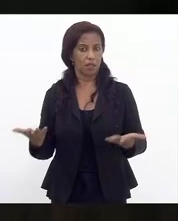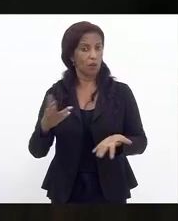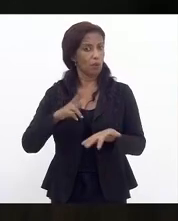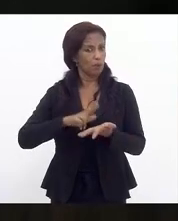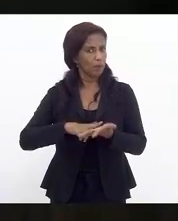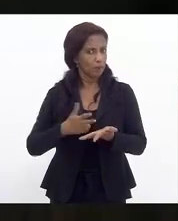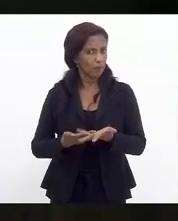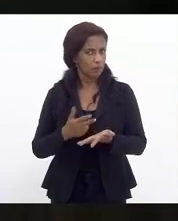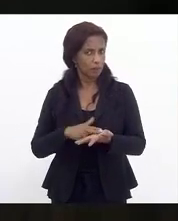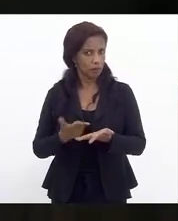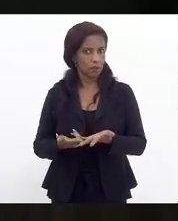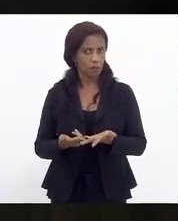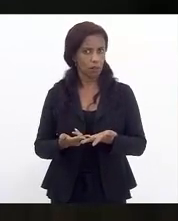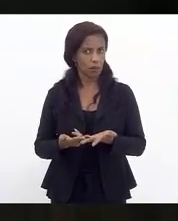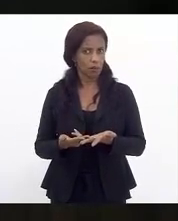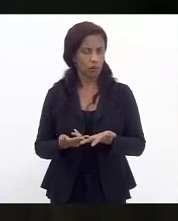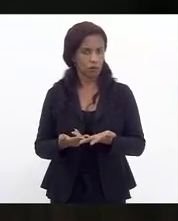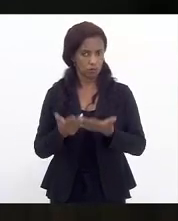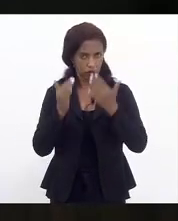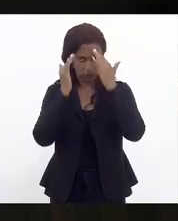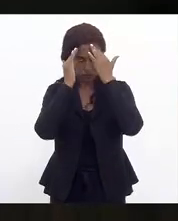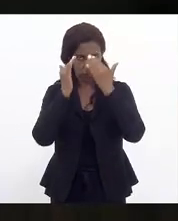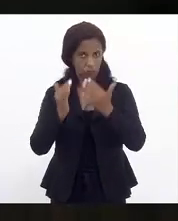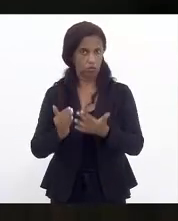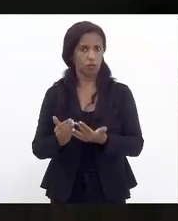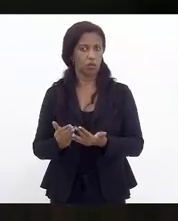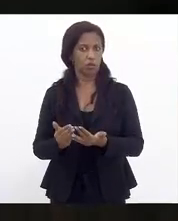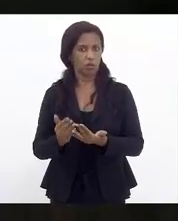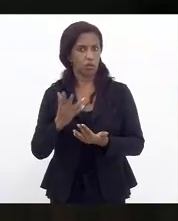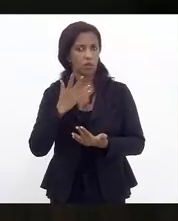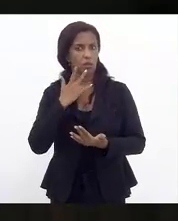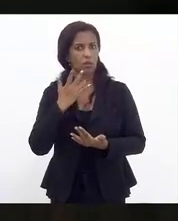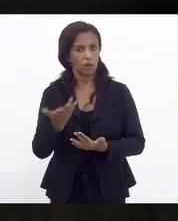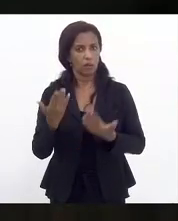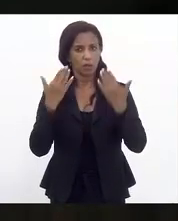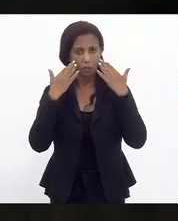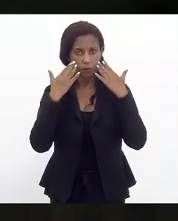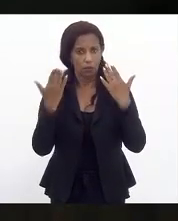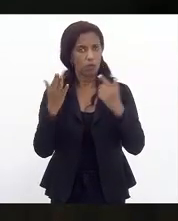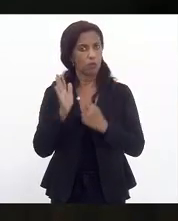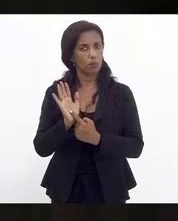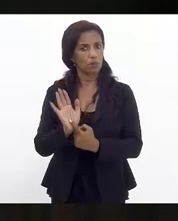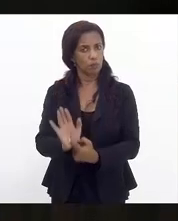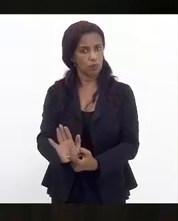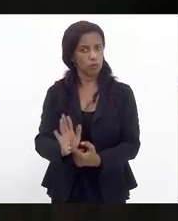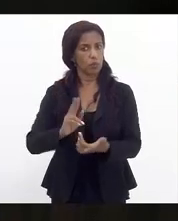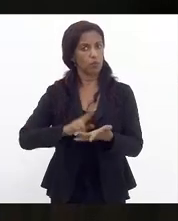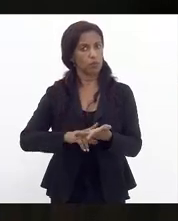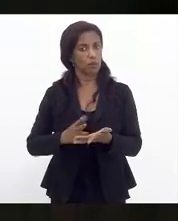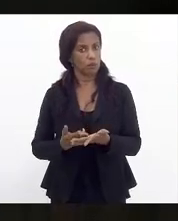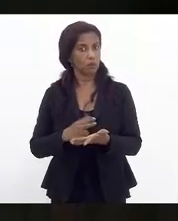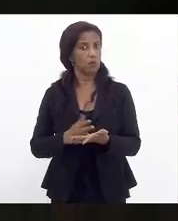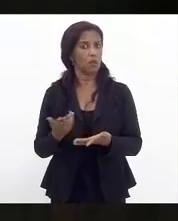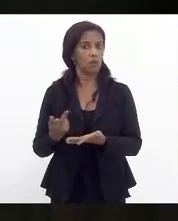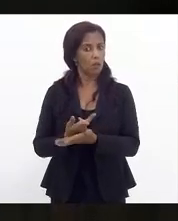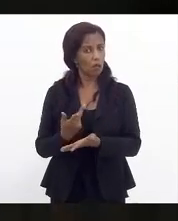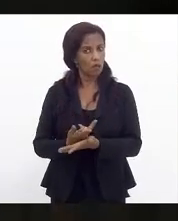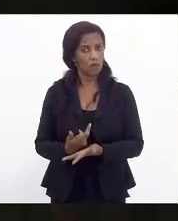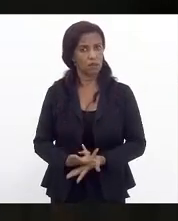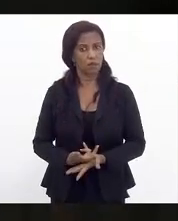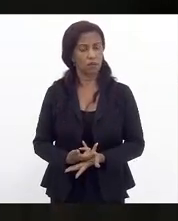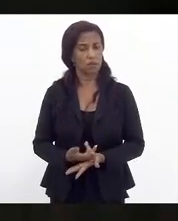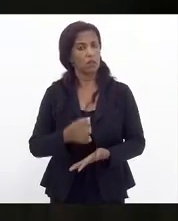uma interpretação com todo o com toda a vênia que estão querendo apresentar uma uma interpretação equivocada